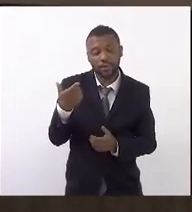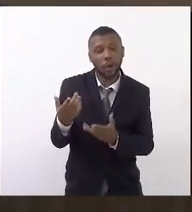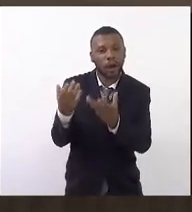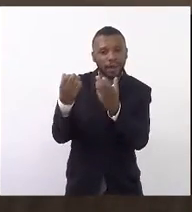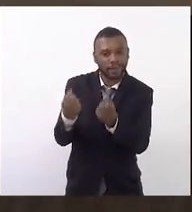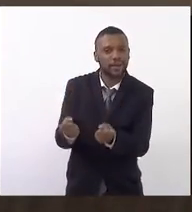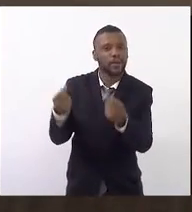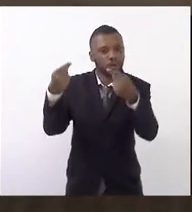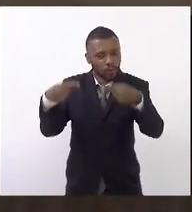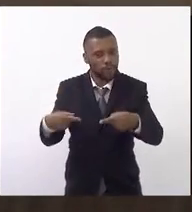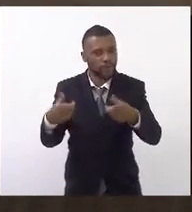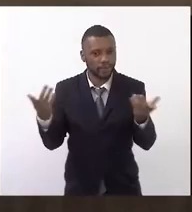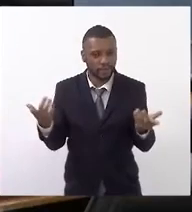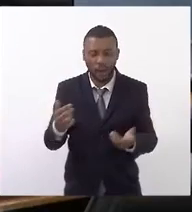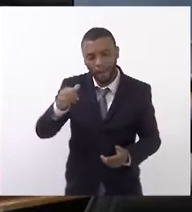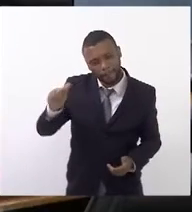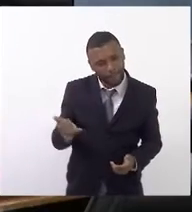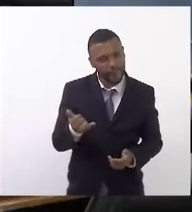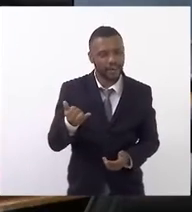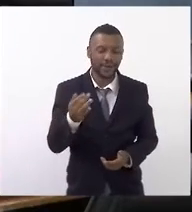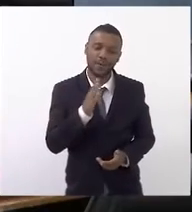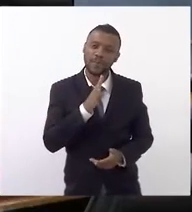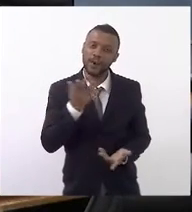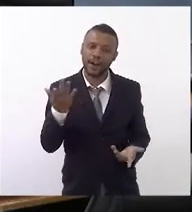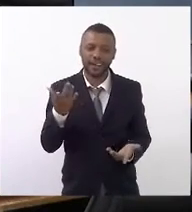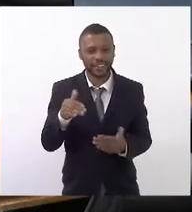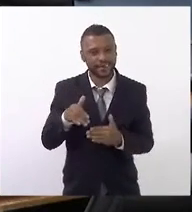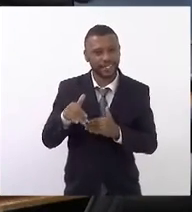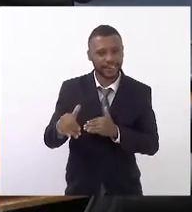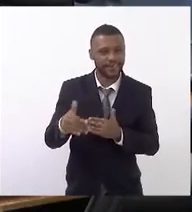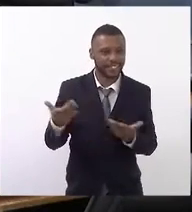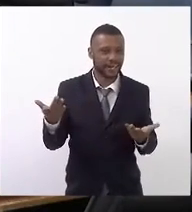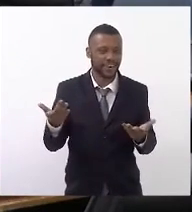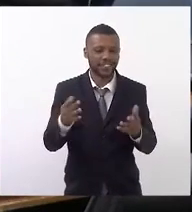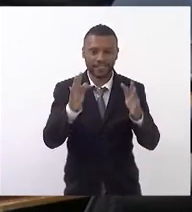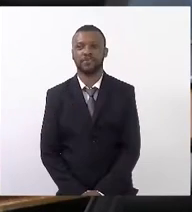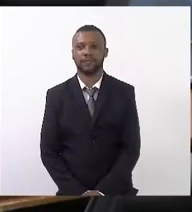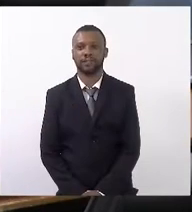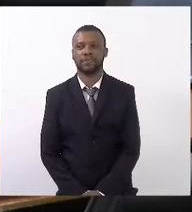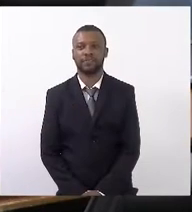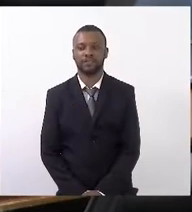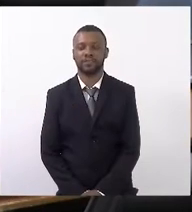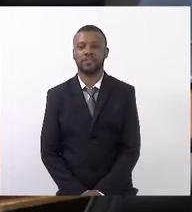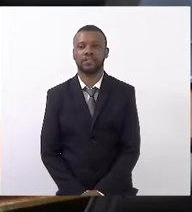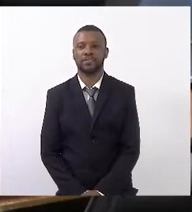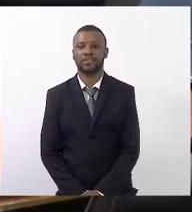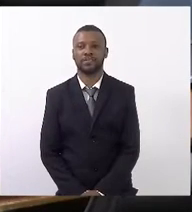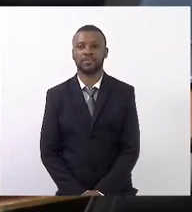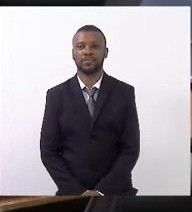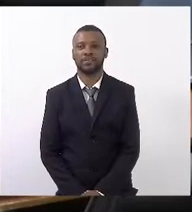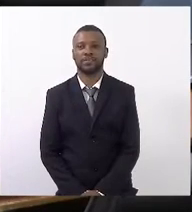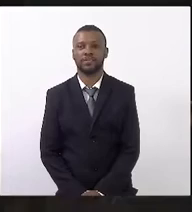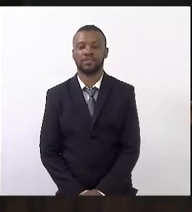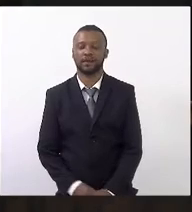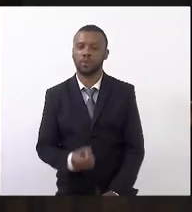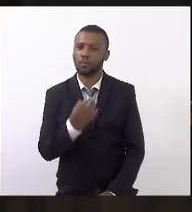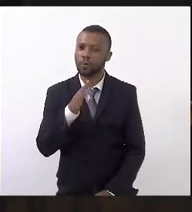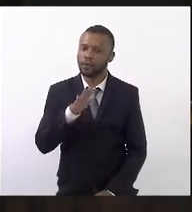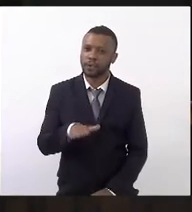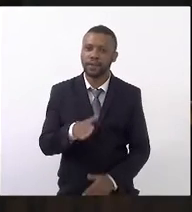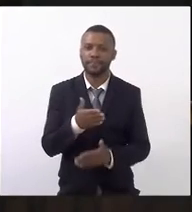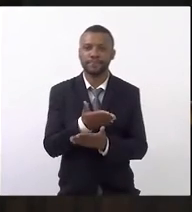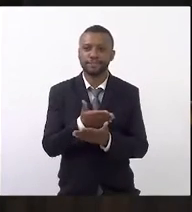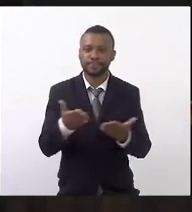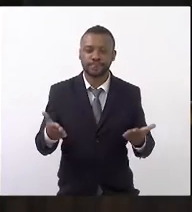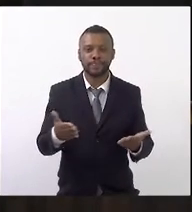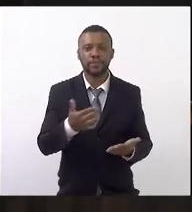aceito o desafio. Vamos embora. Já, já. Então está encerrada a sessão. Boa tarde a todos e todas, deputados